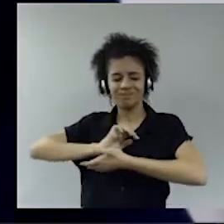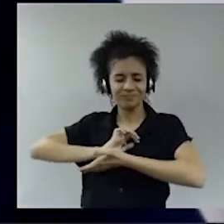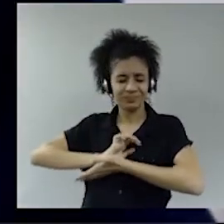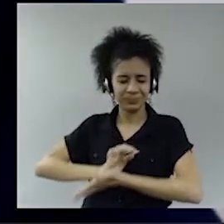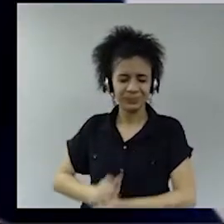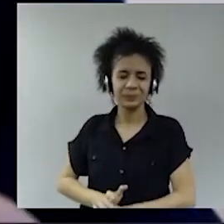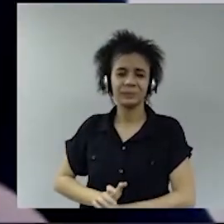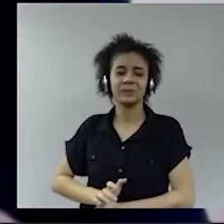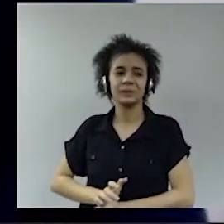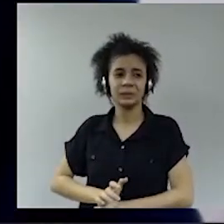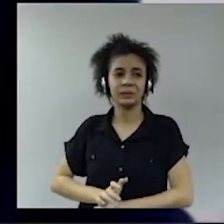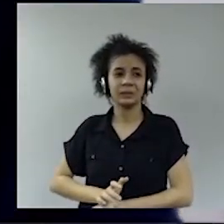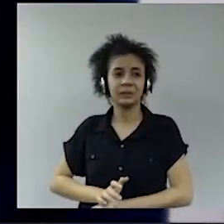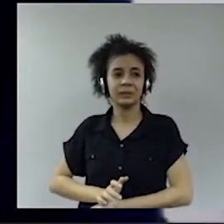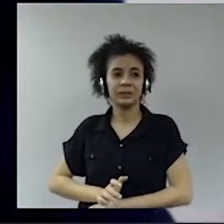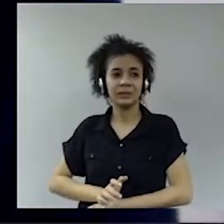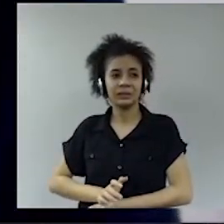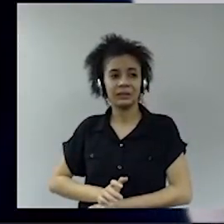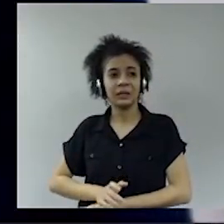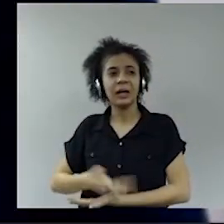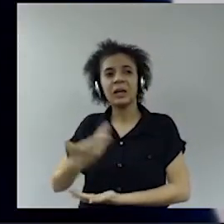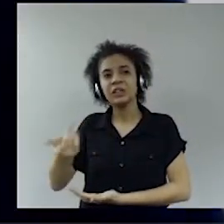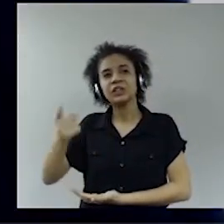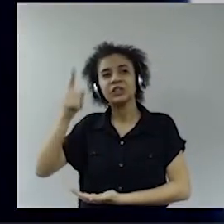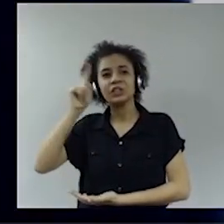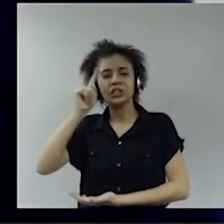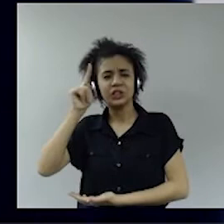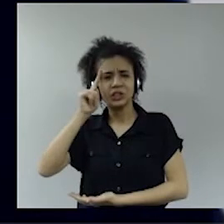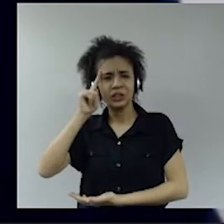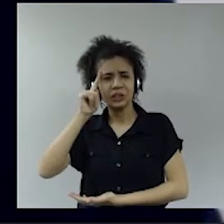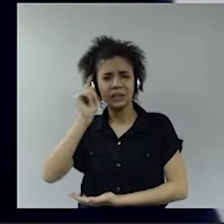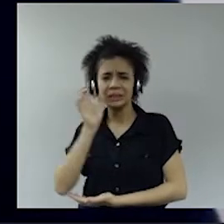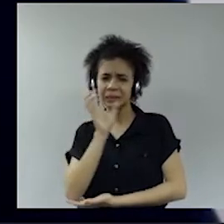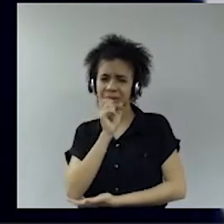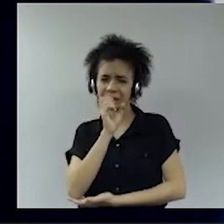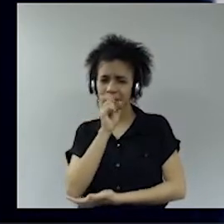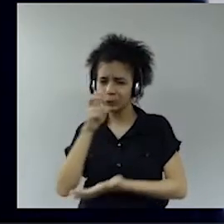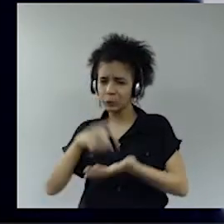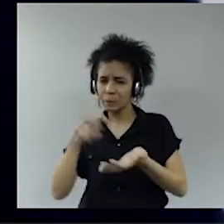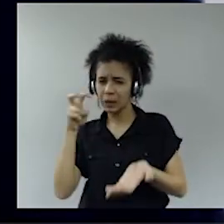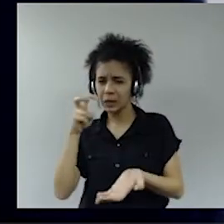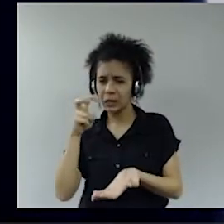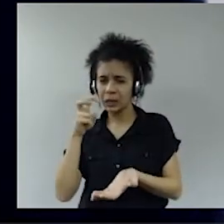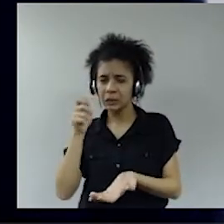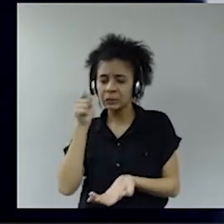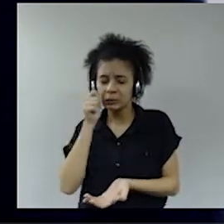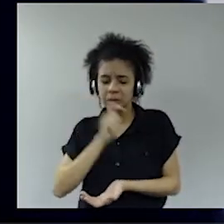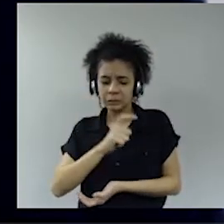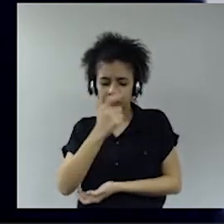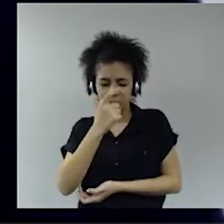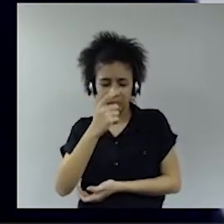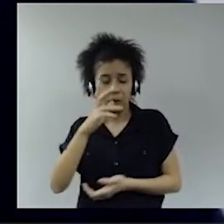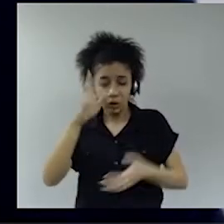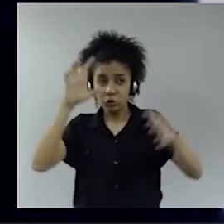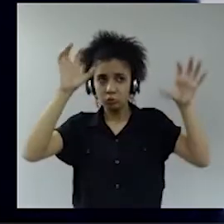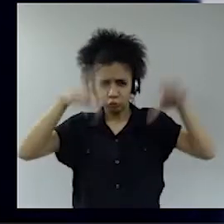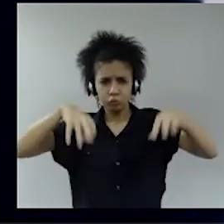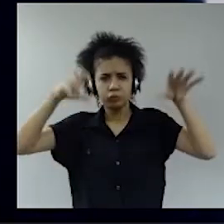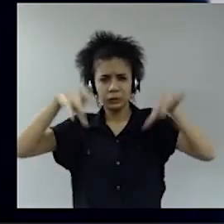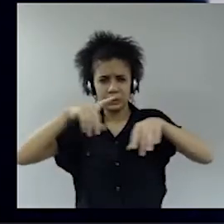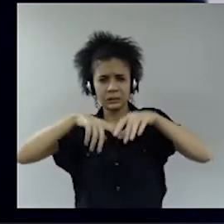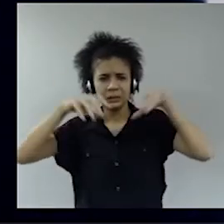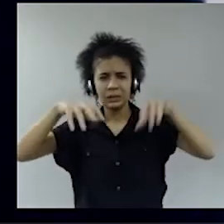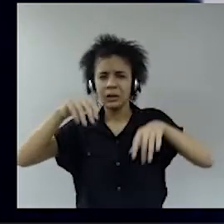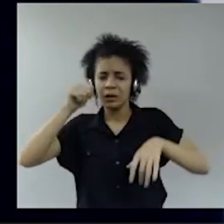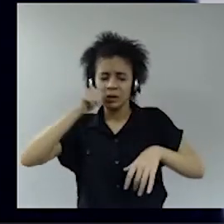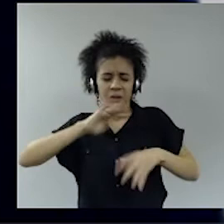humilhada, e em determinado dia, num sábado pela manhã, chovendo,